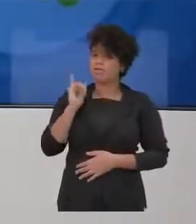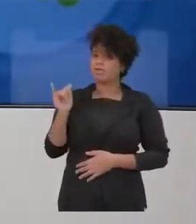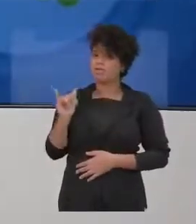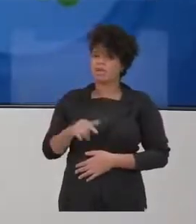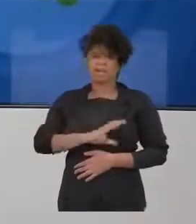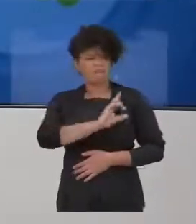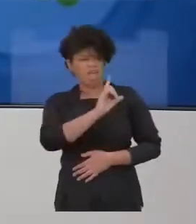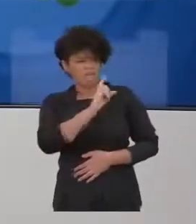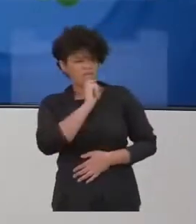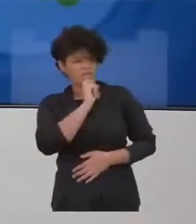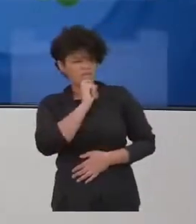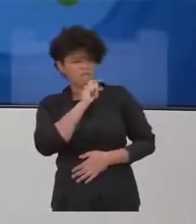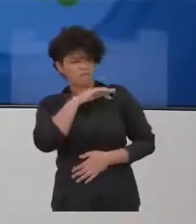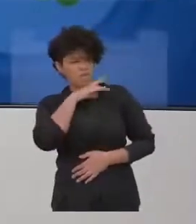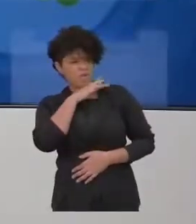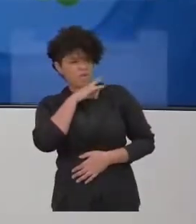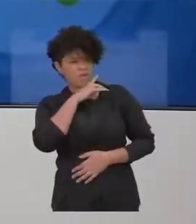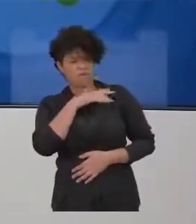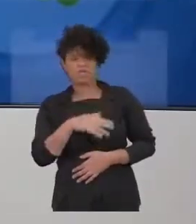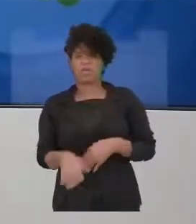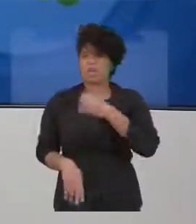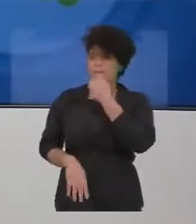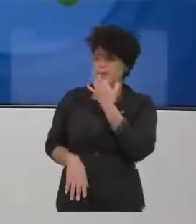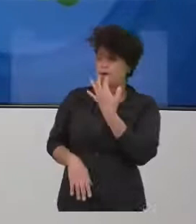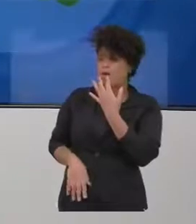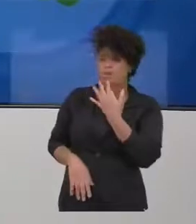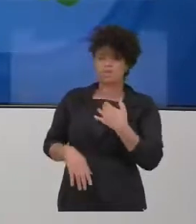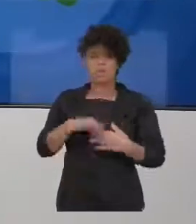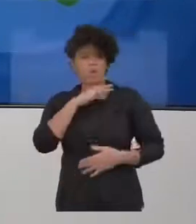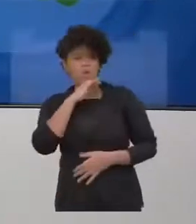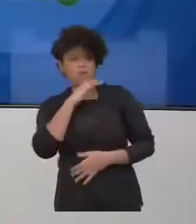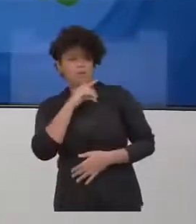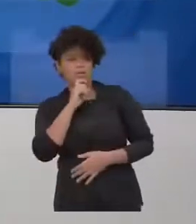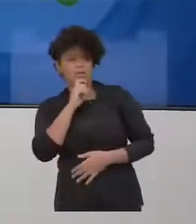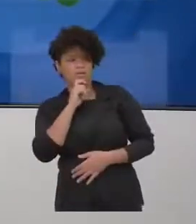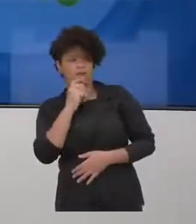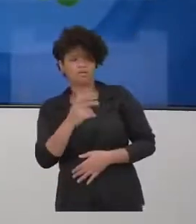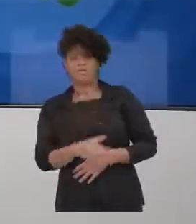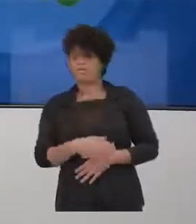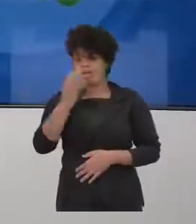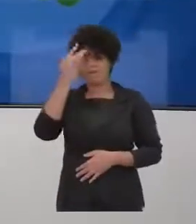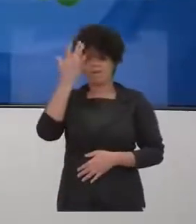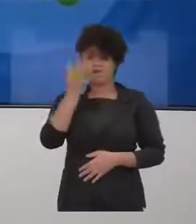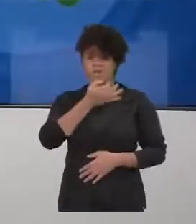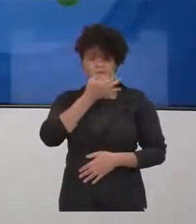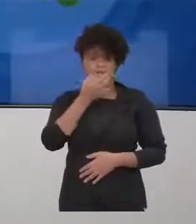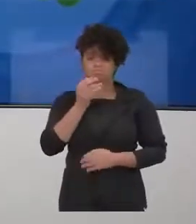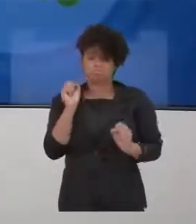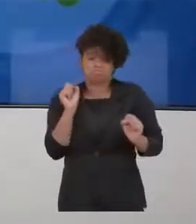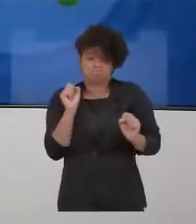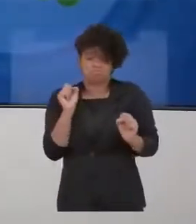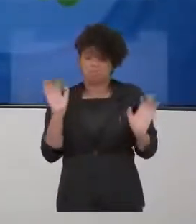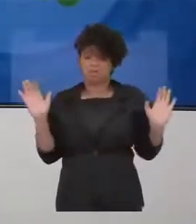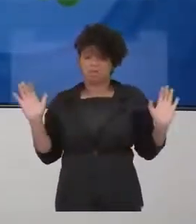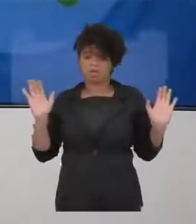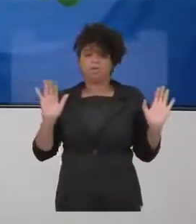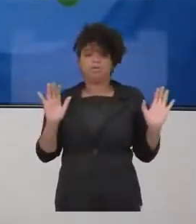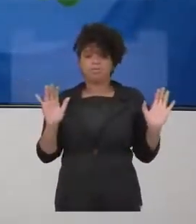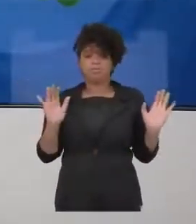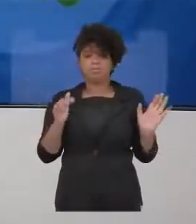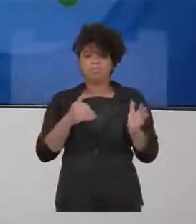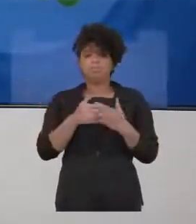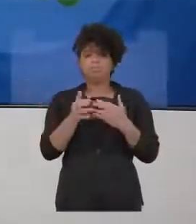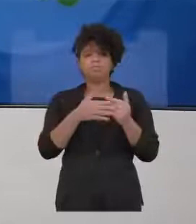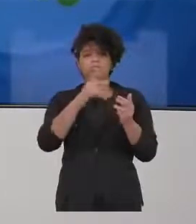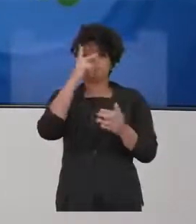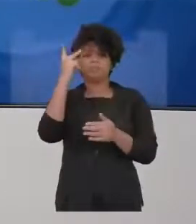teve uma opinião, o frio é bom. E outra pessoa falou que o frio é ruim. Então, é muito fácil ter uma opinião. A opinião é das coisas mais simples.